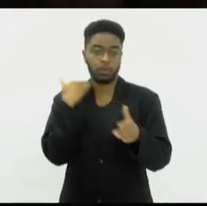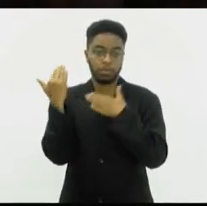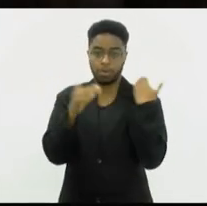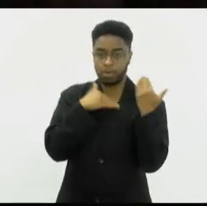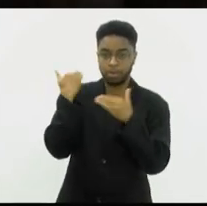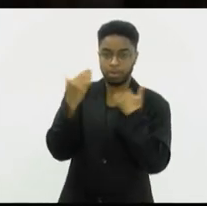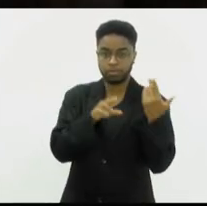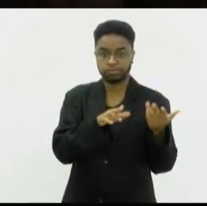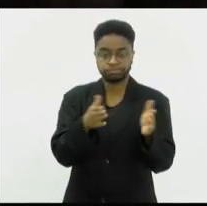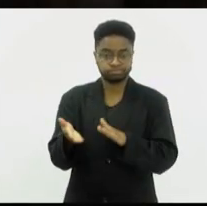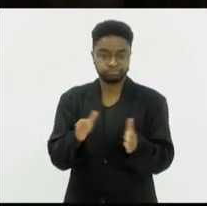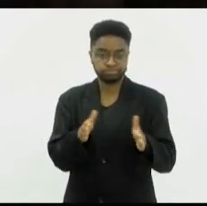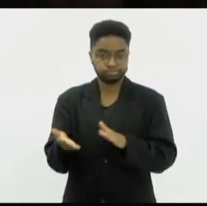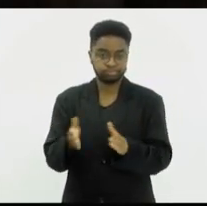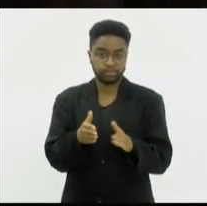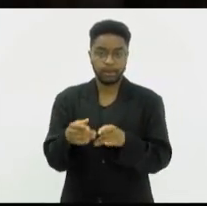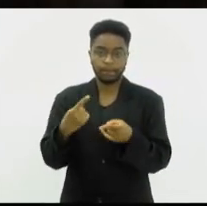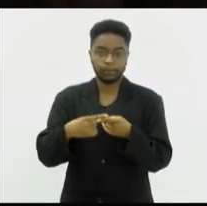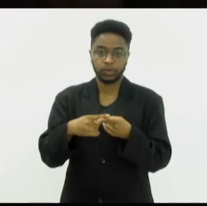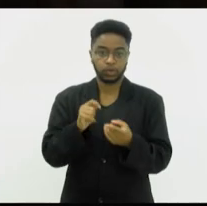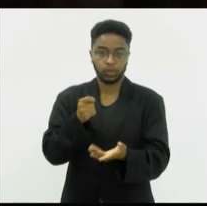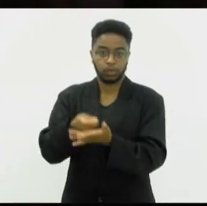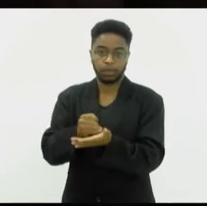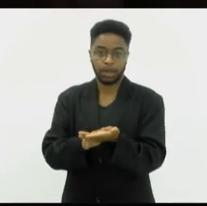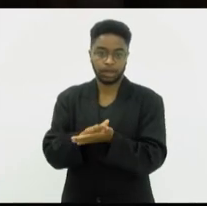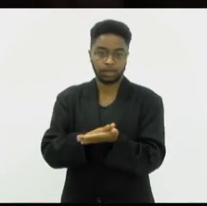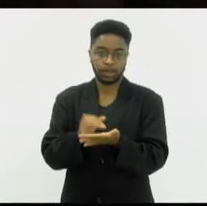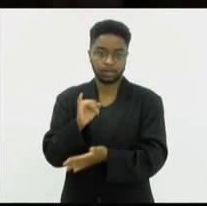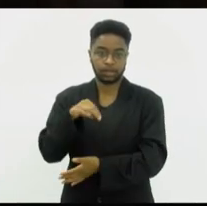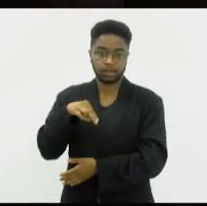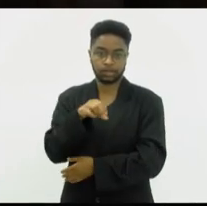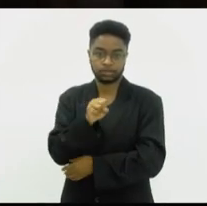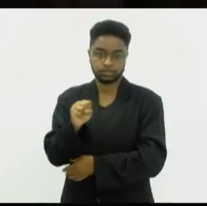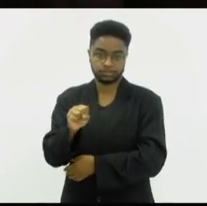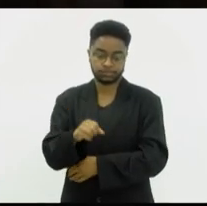rua, de ambulantes que não recolheram coisa alguma.